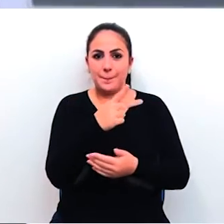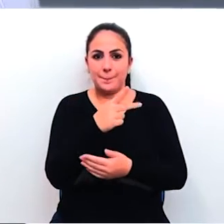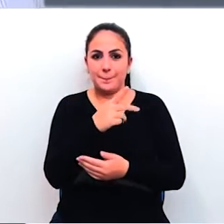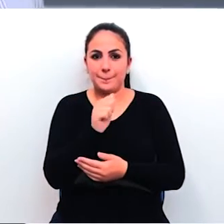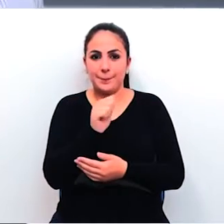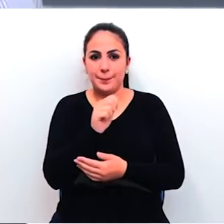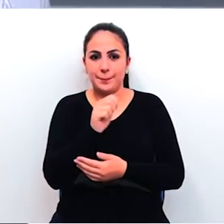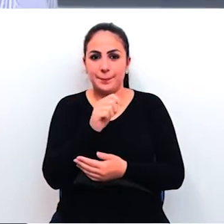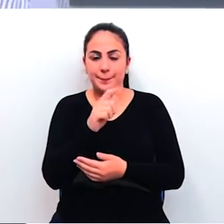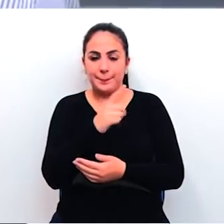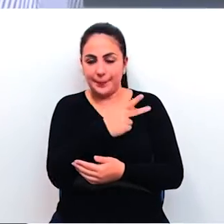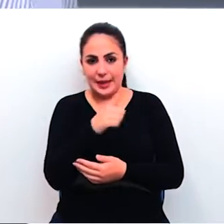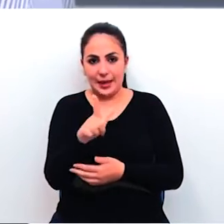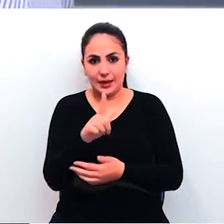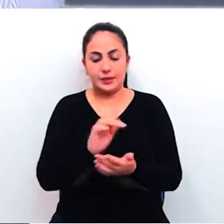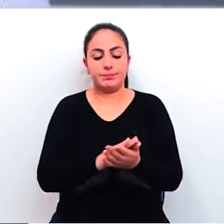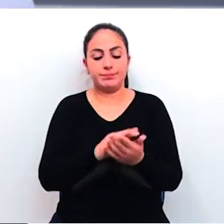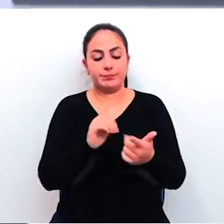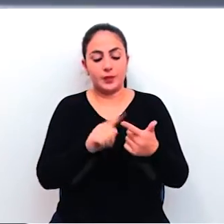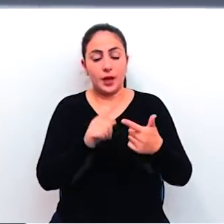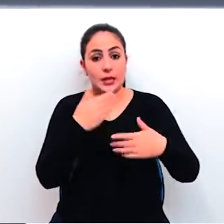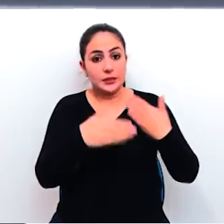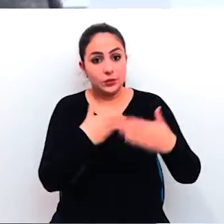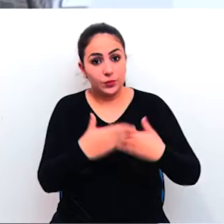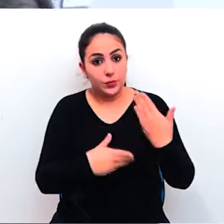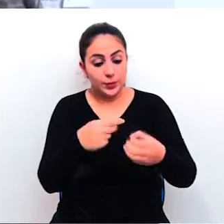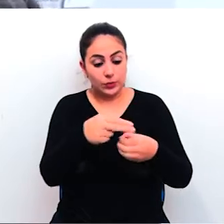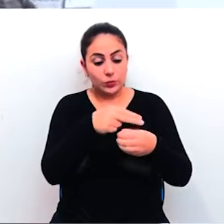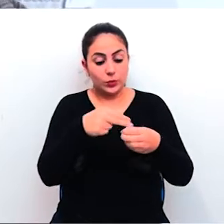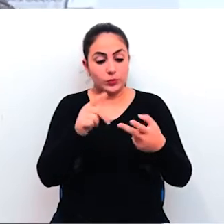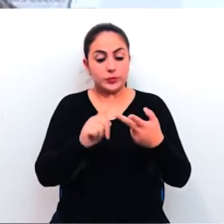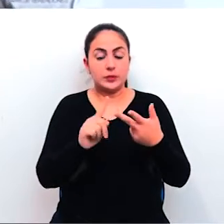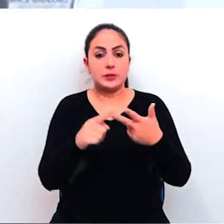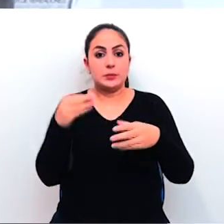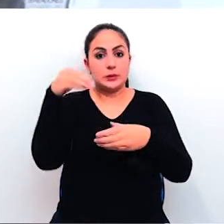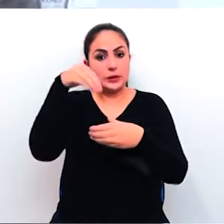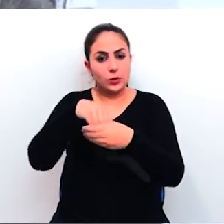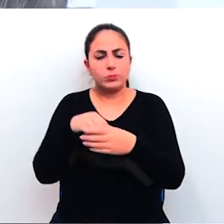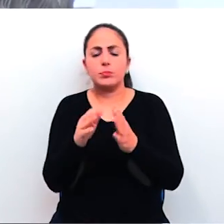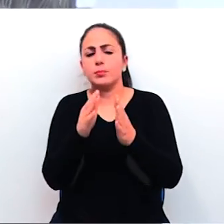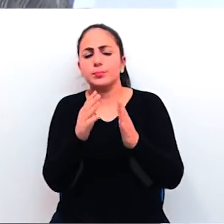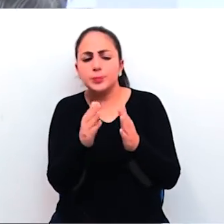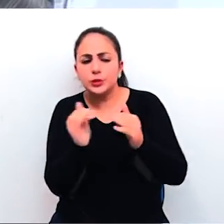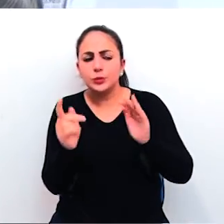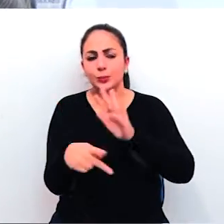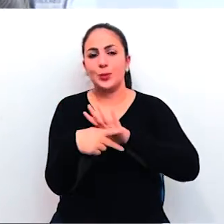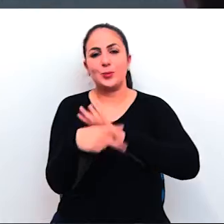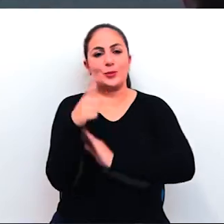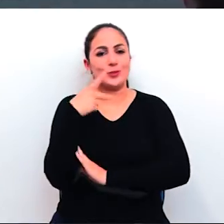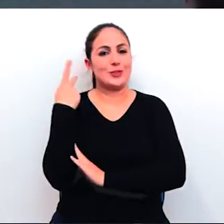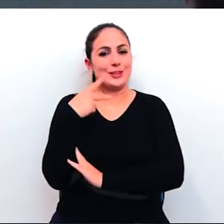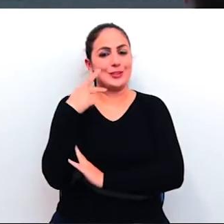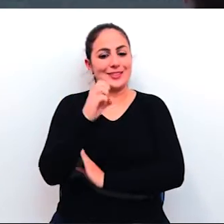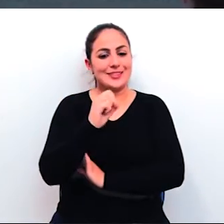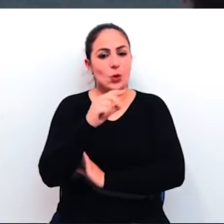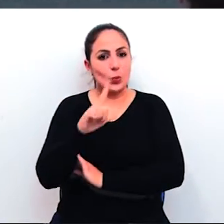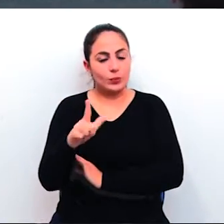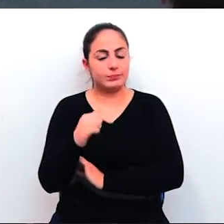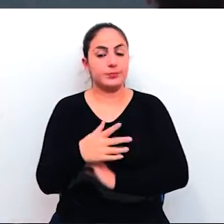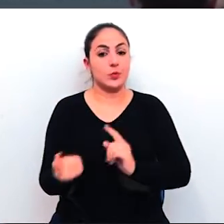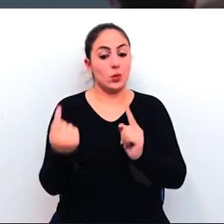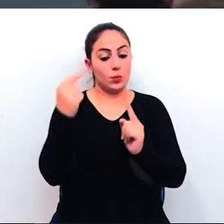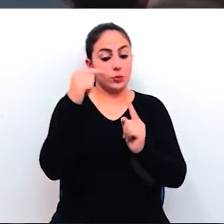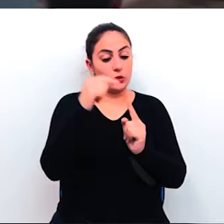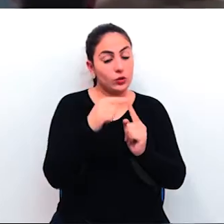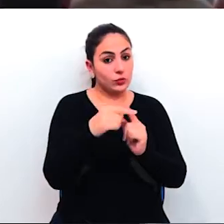patrimônio desenvolvimento urbano e interior após um pedido do vereador sauípe médio o objetivo era